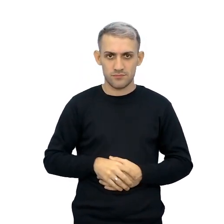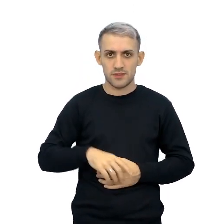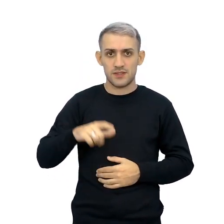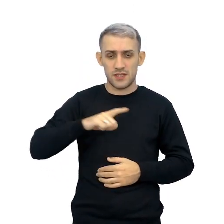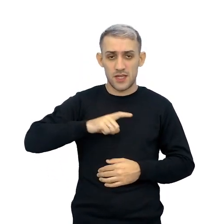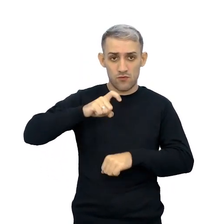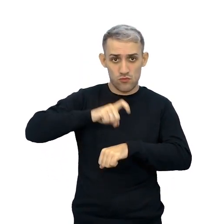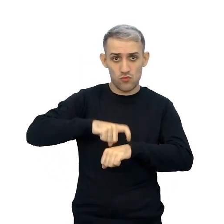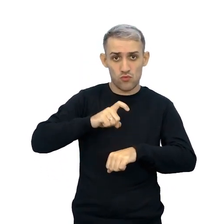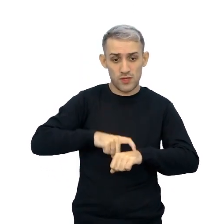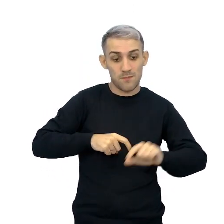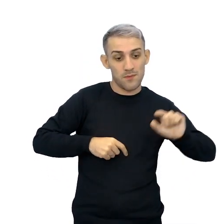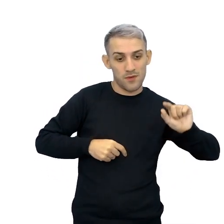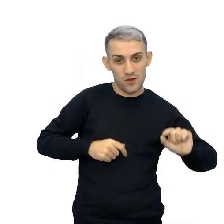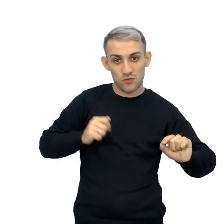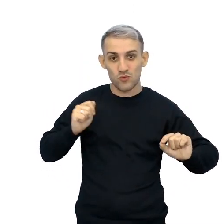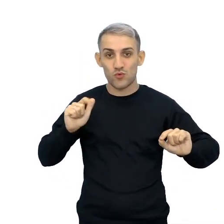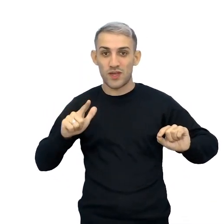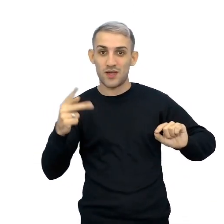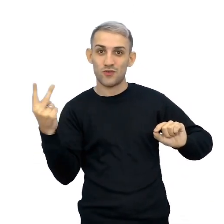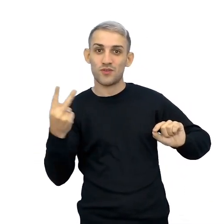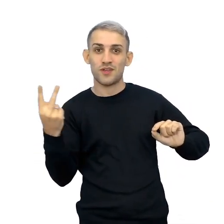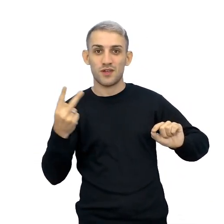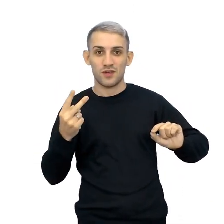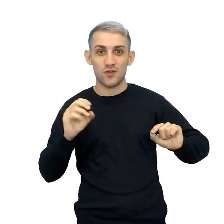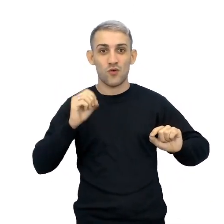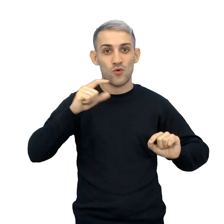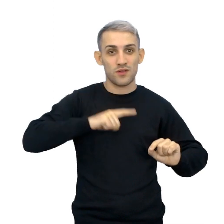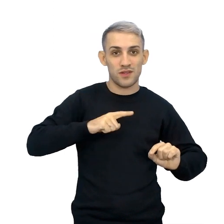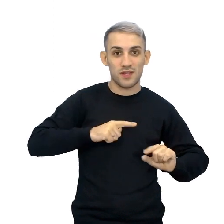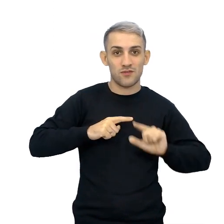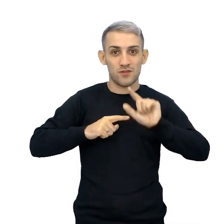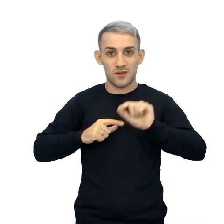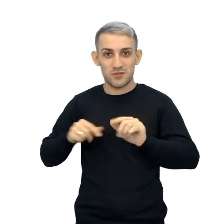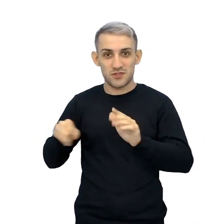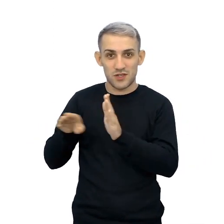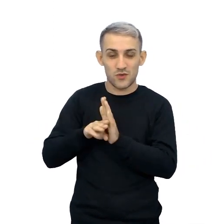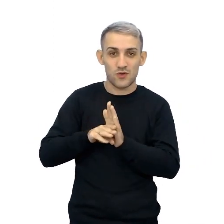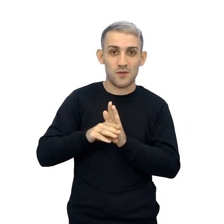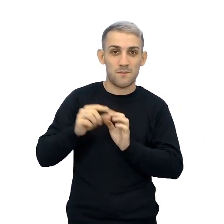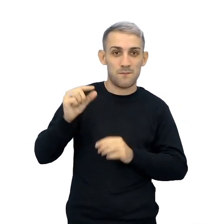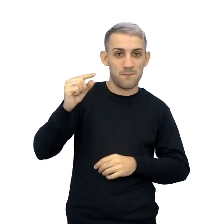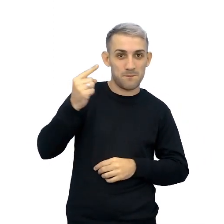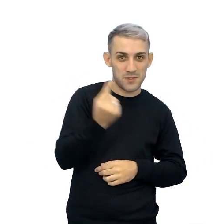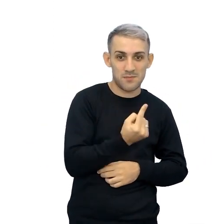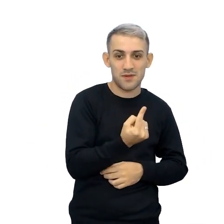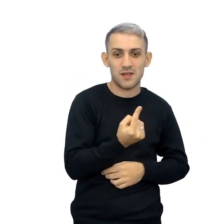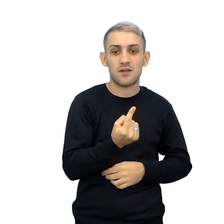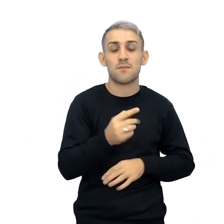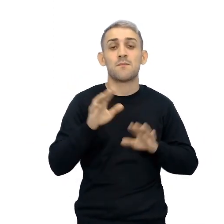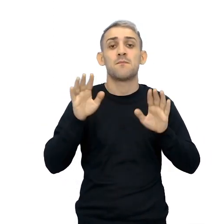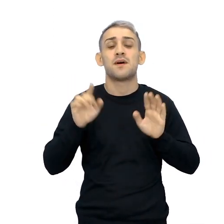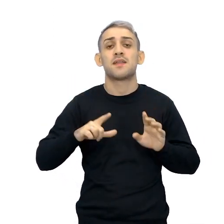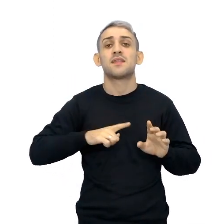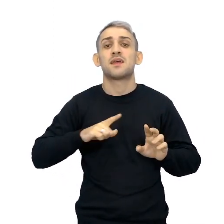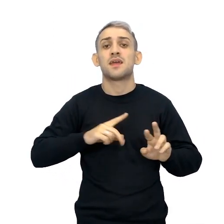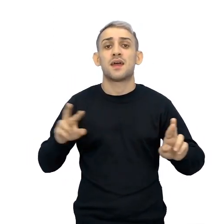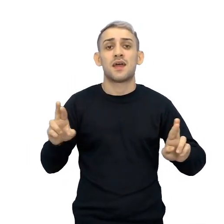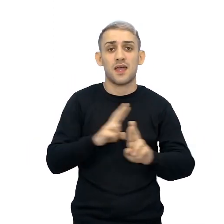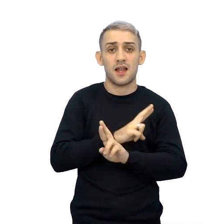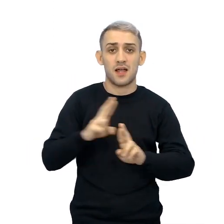tempo menor que quem chegou em segundo, que teve um tempo menor que quem chegou em primeiro, porém, a relação